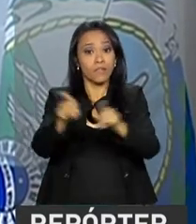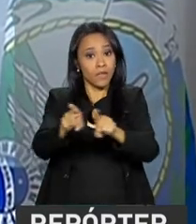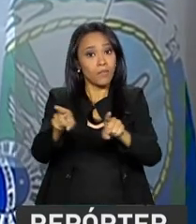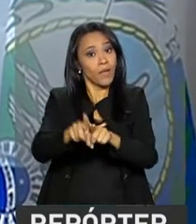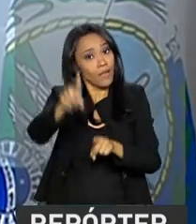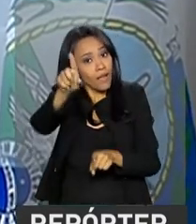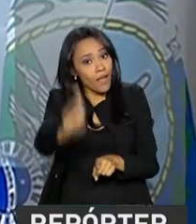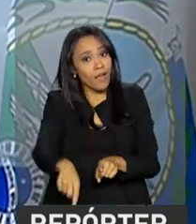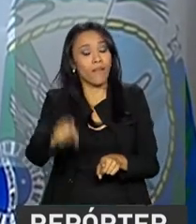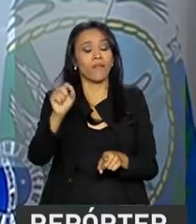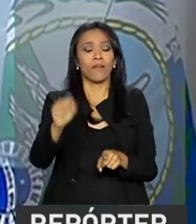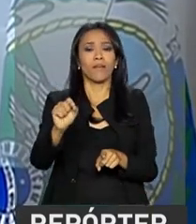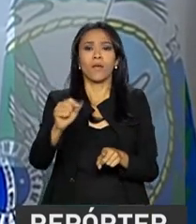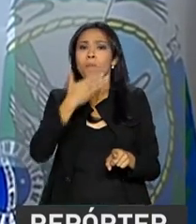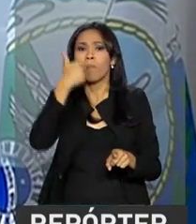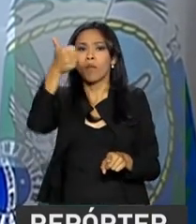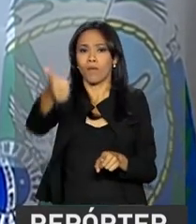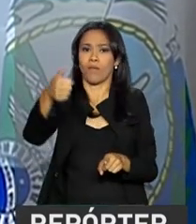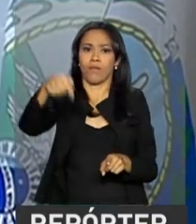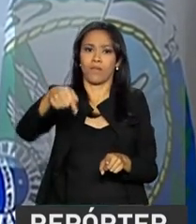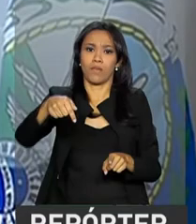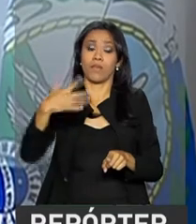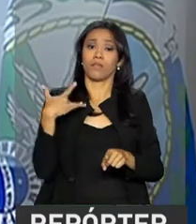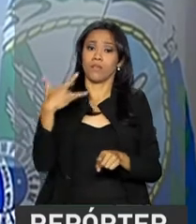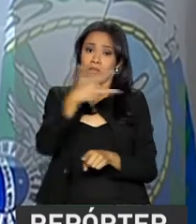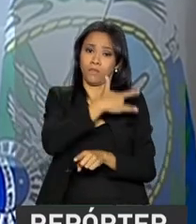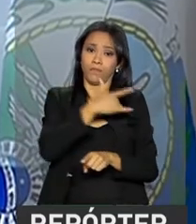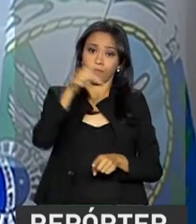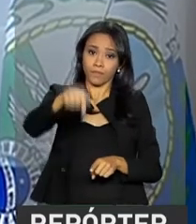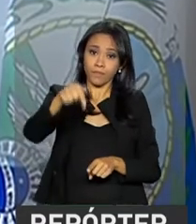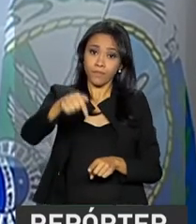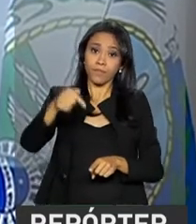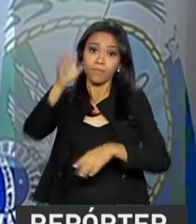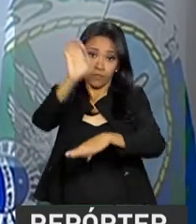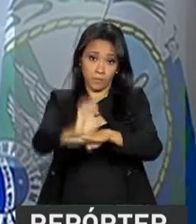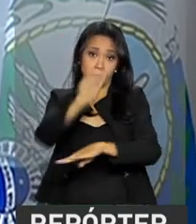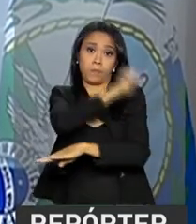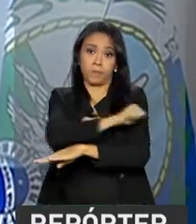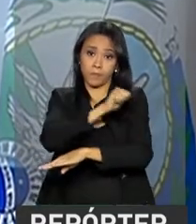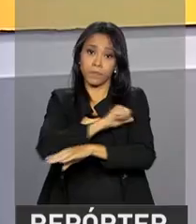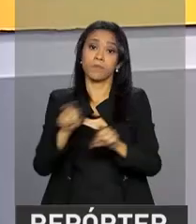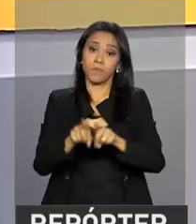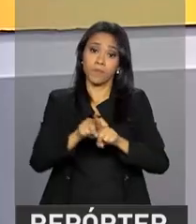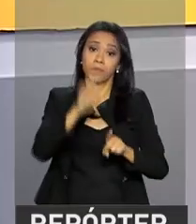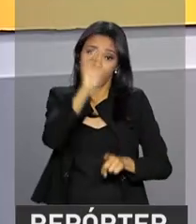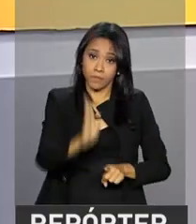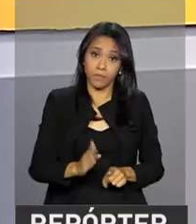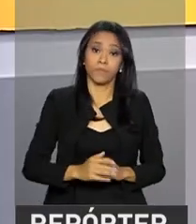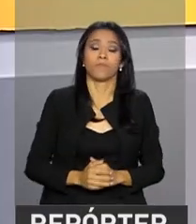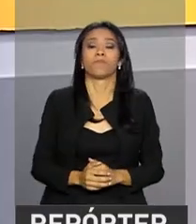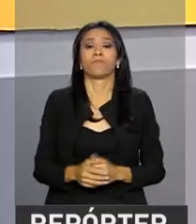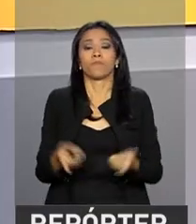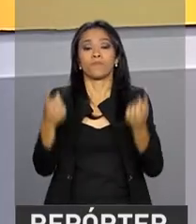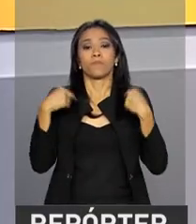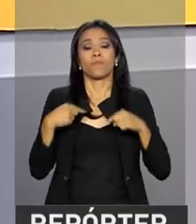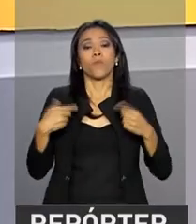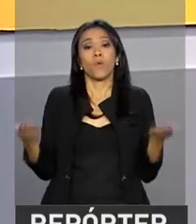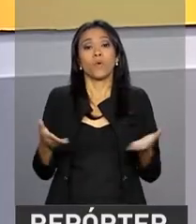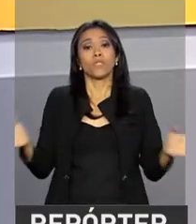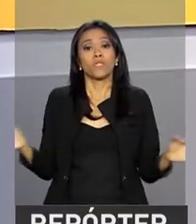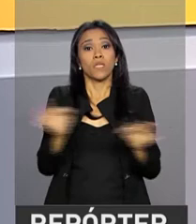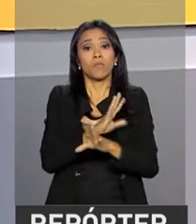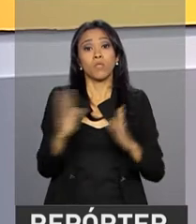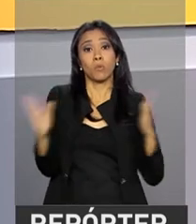goleiro uma ponte uma ponte para melhorar a saúde do rio de janeiro e nosso país termina hoje o prazo